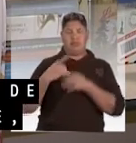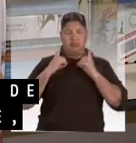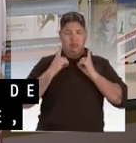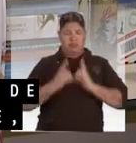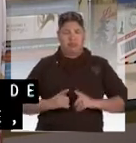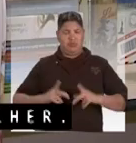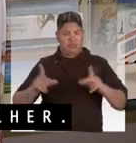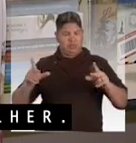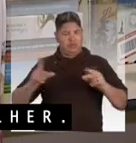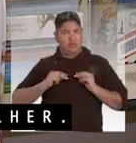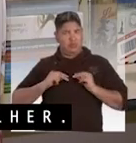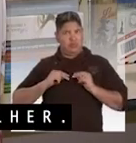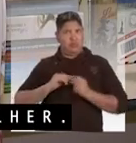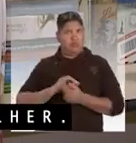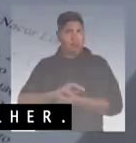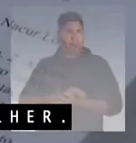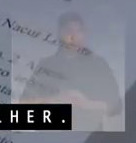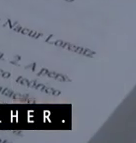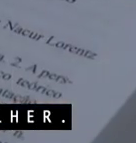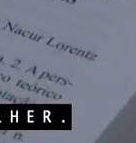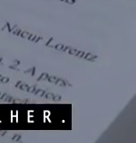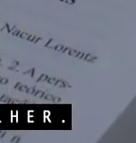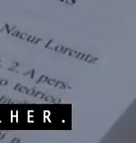de dignidade, de reconhecimento da mulher.